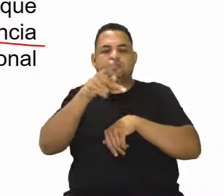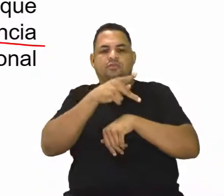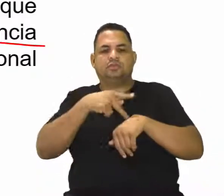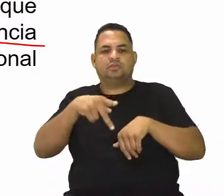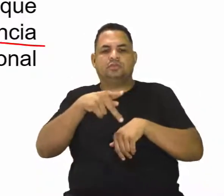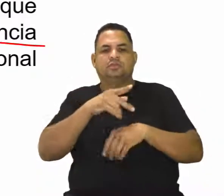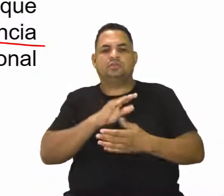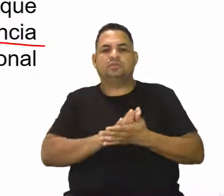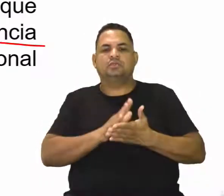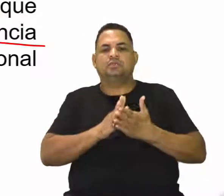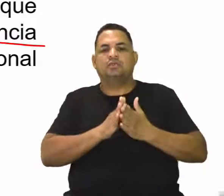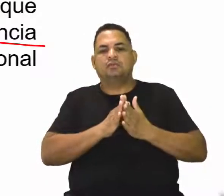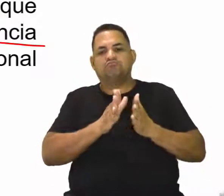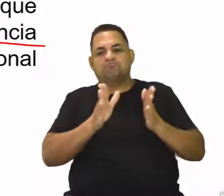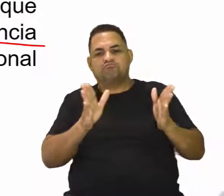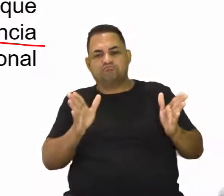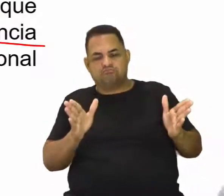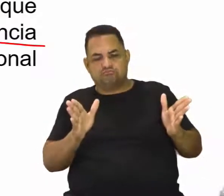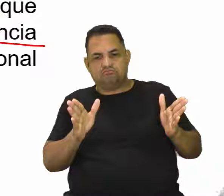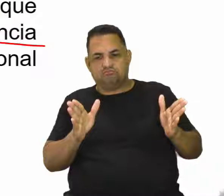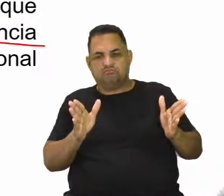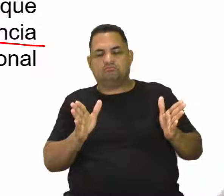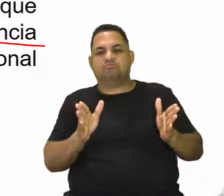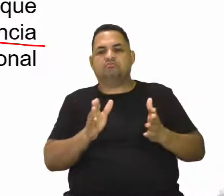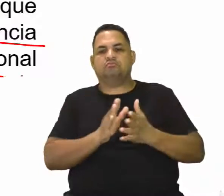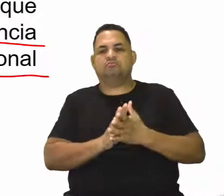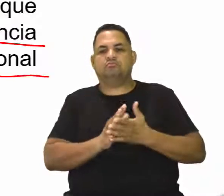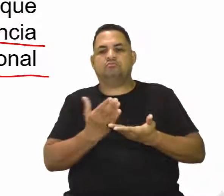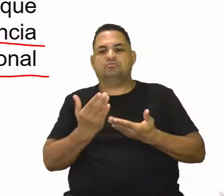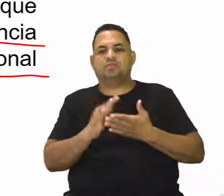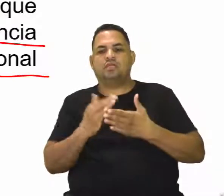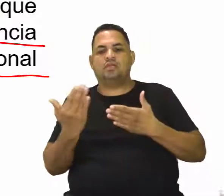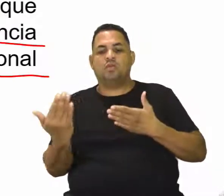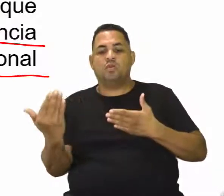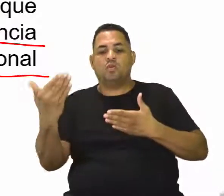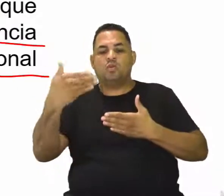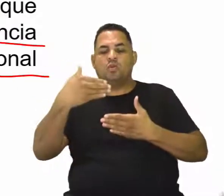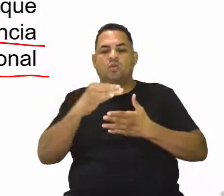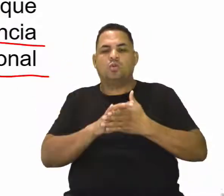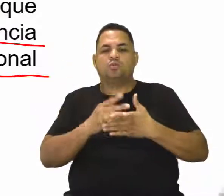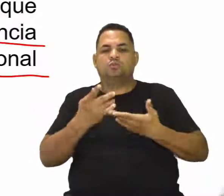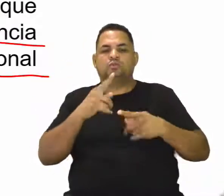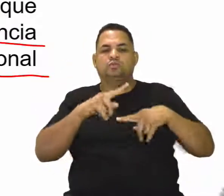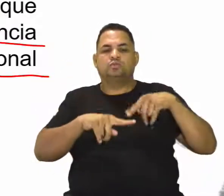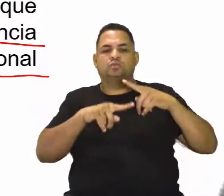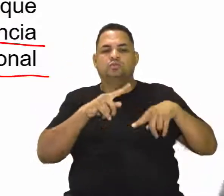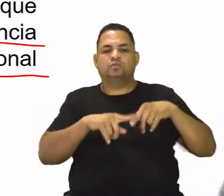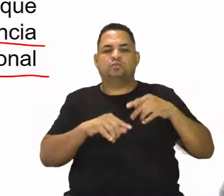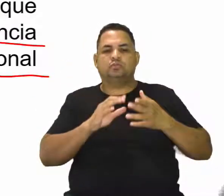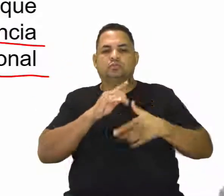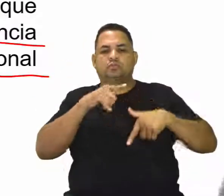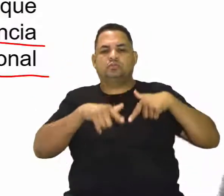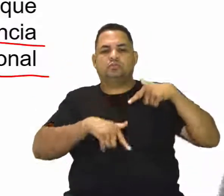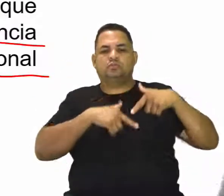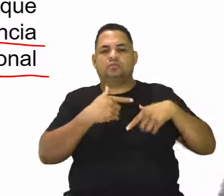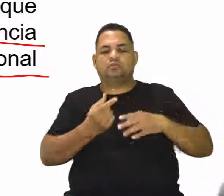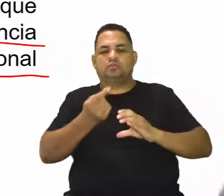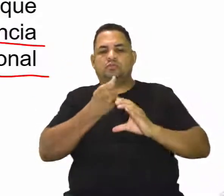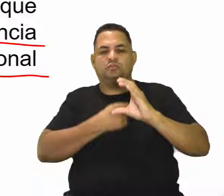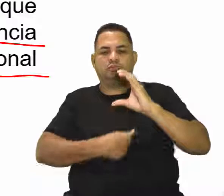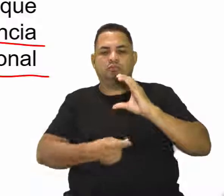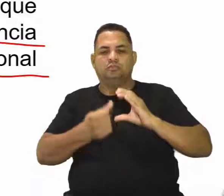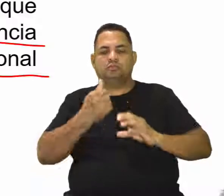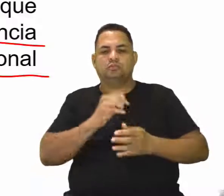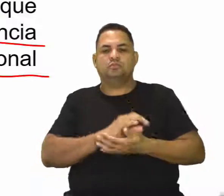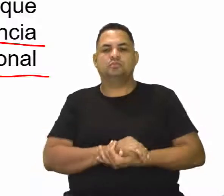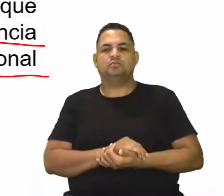estrangeira e se abrem ao fluxo internacional de bens, serviço